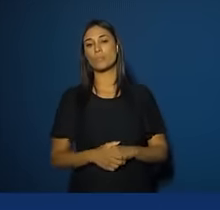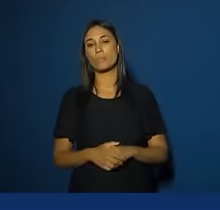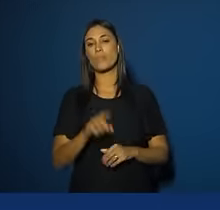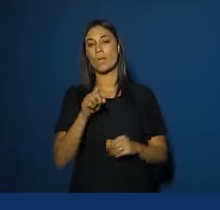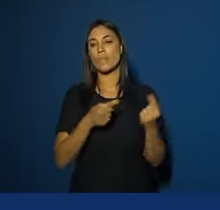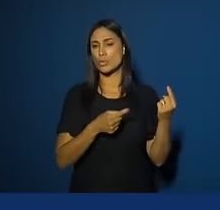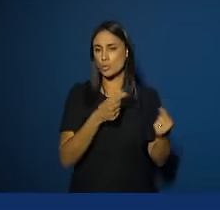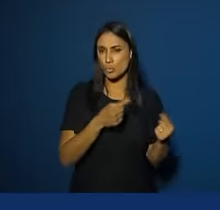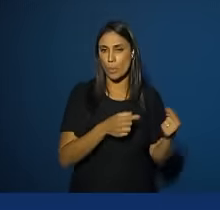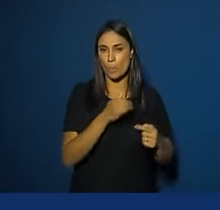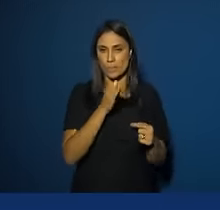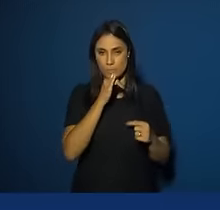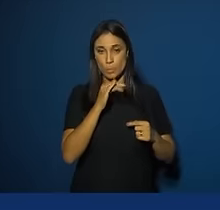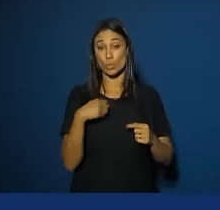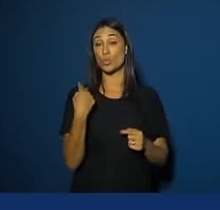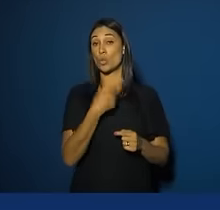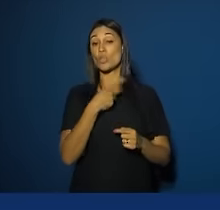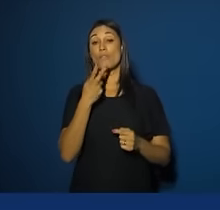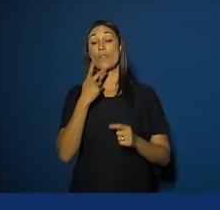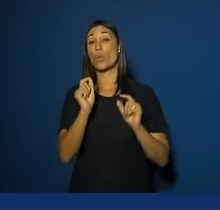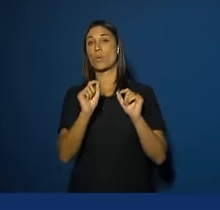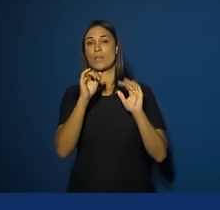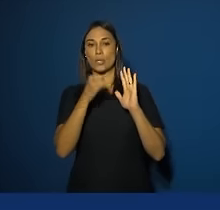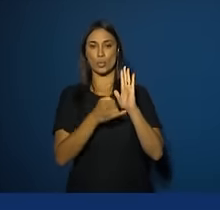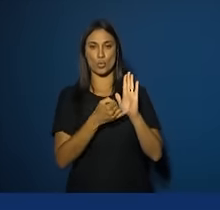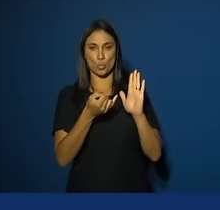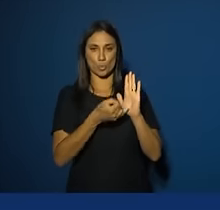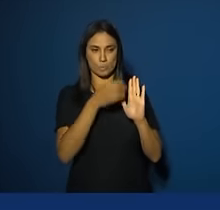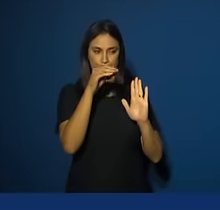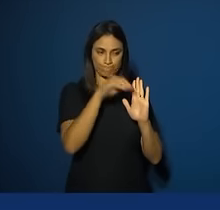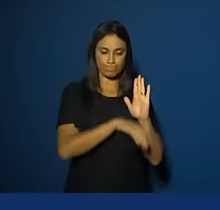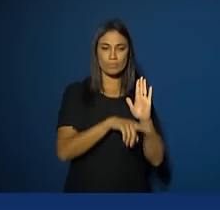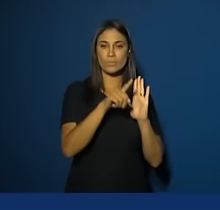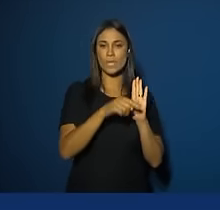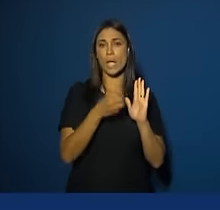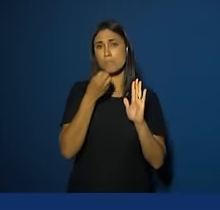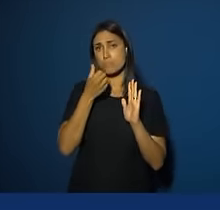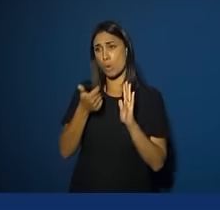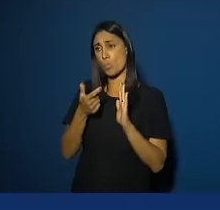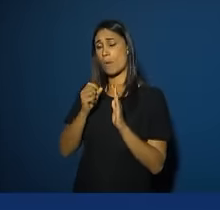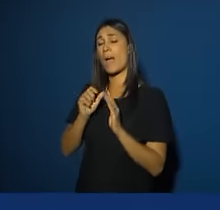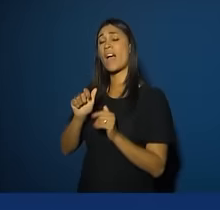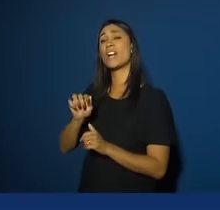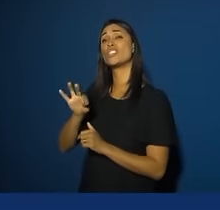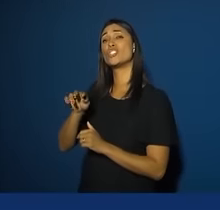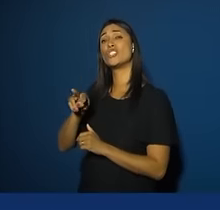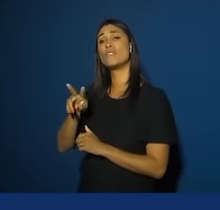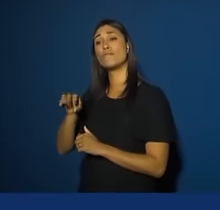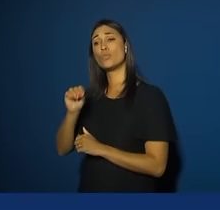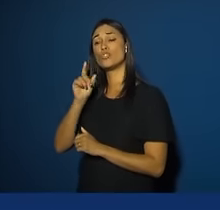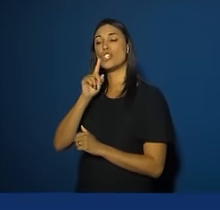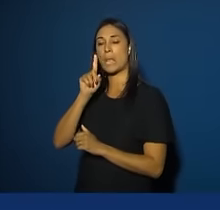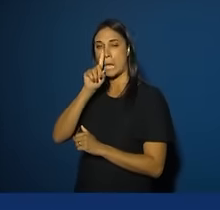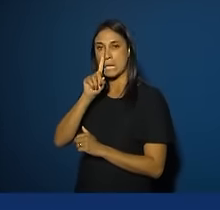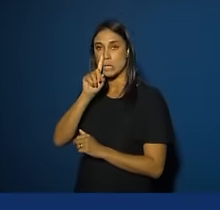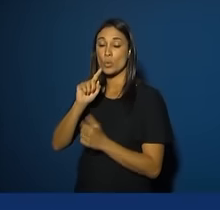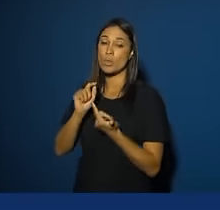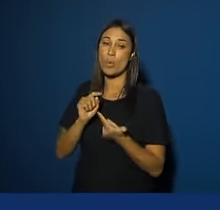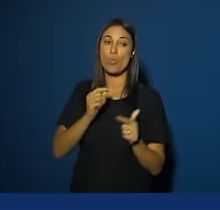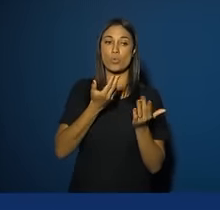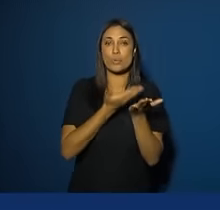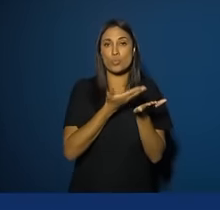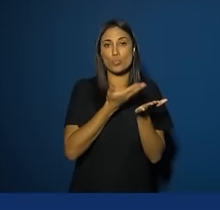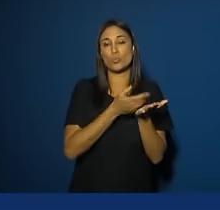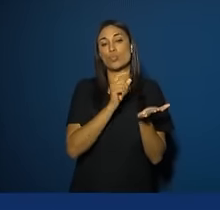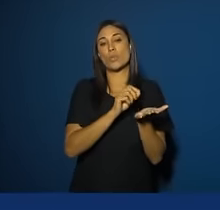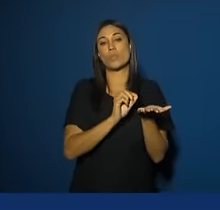essa discussão. A gente falou que queda de taxa de juros é bom para ativo de risco. A gente tem um outro estudo aqui do Cadu